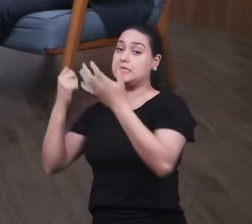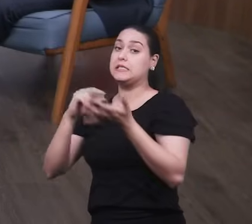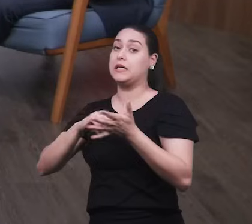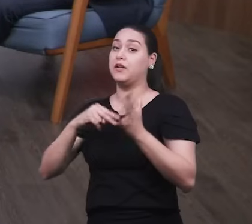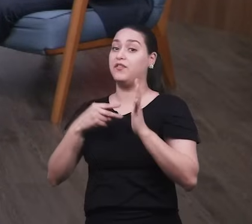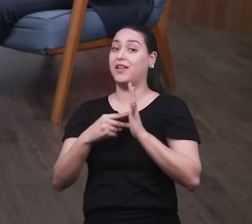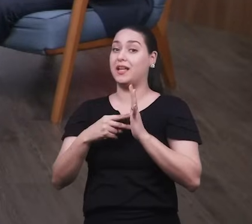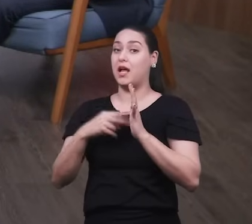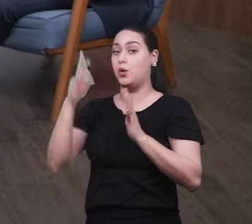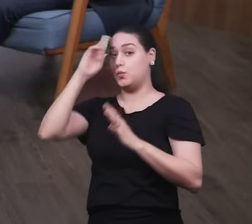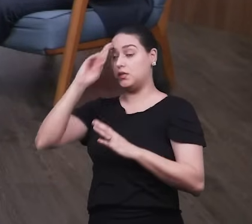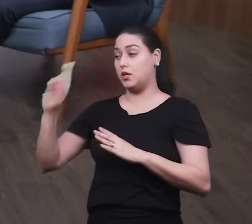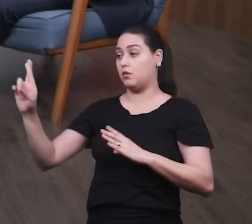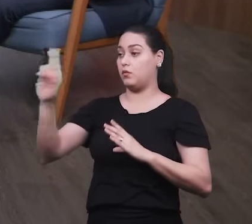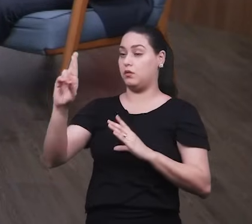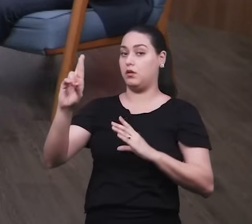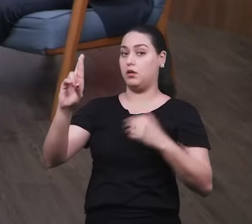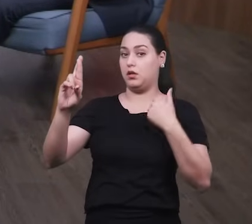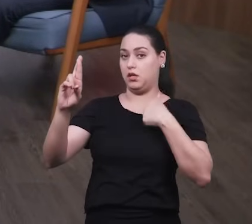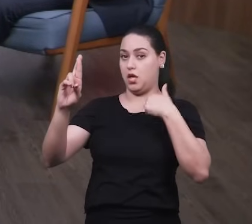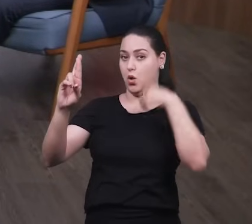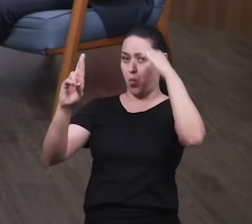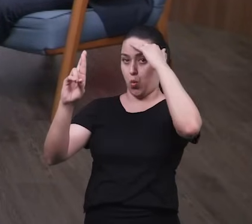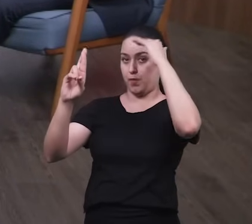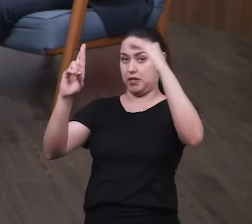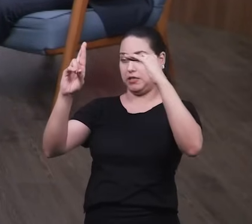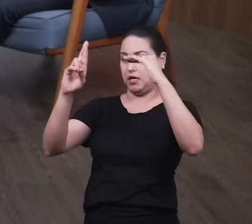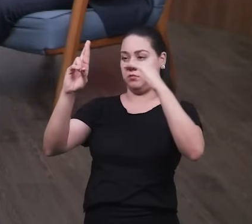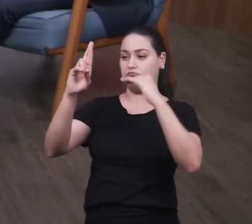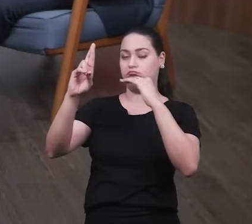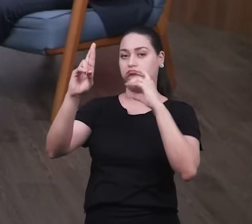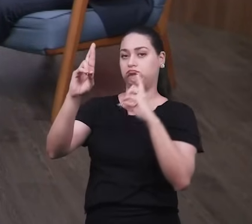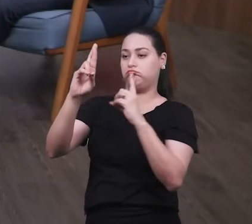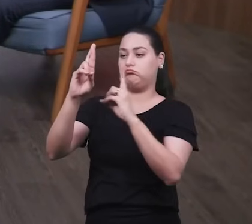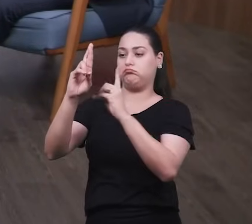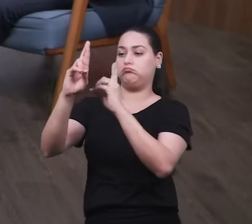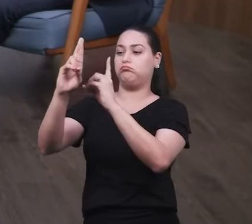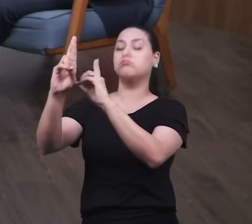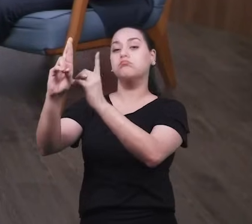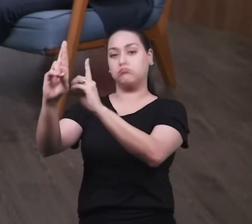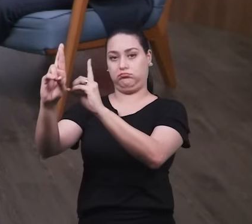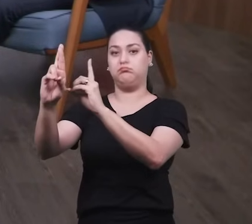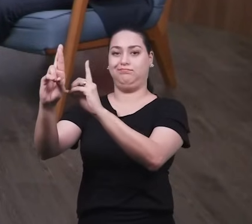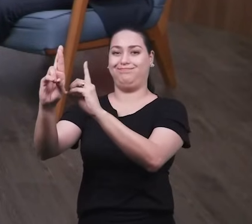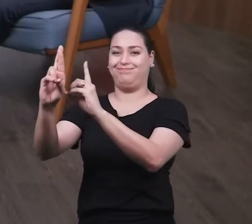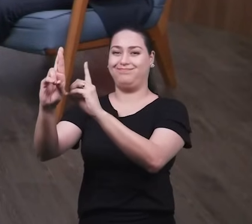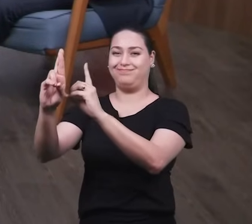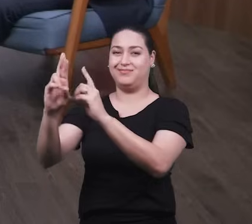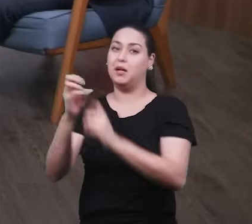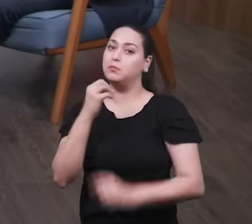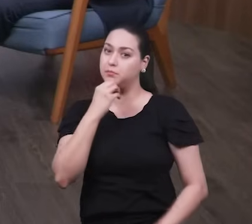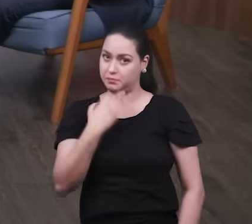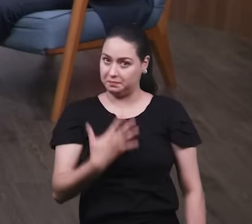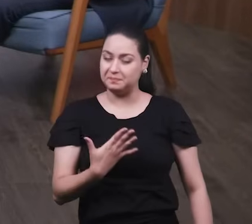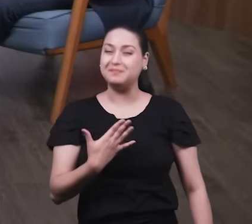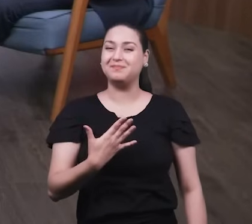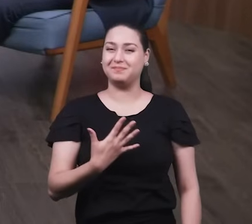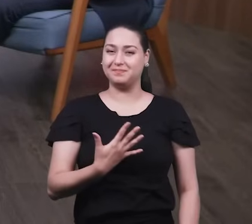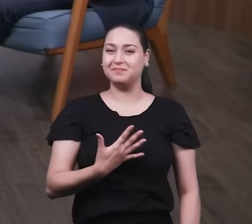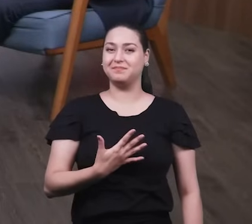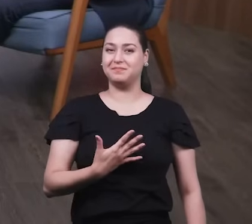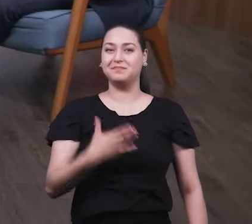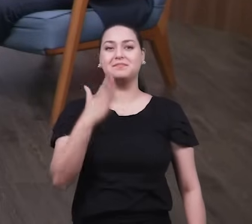após. É o Senhor na frente e o homem atrás. Mas Deus colocou muito bem. Né?